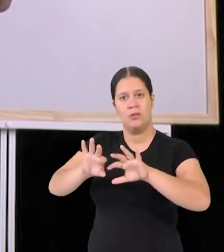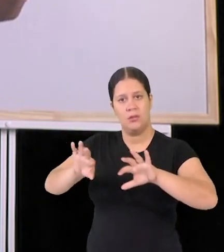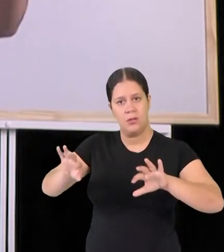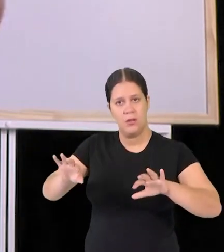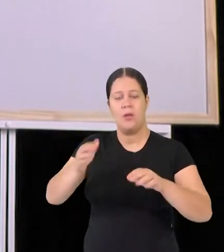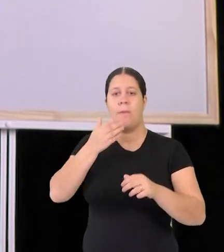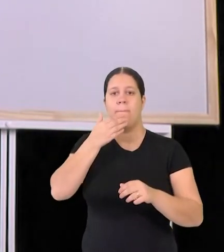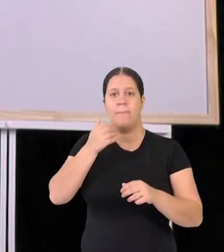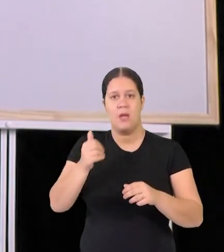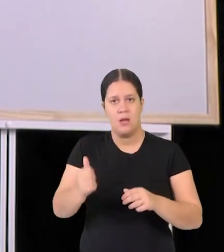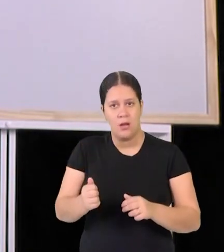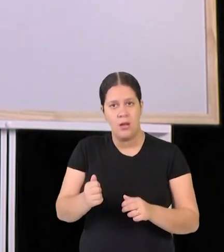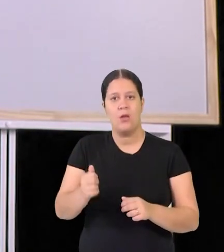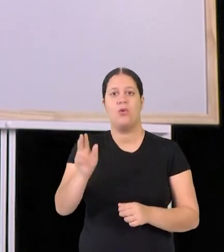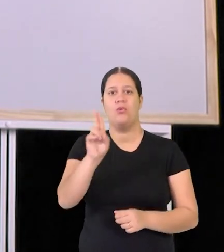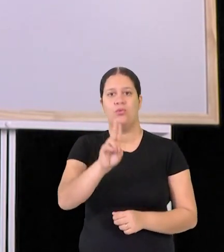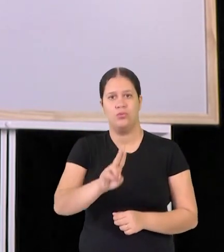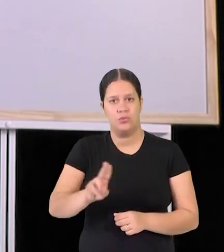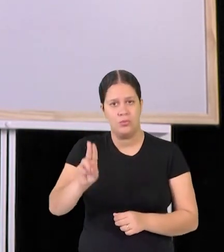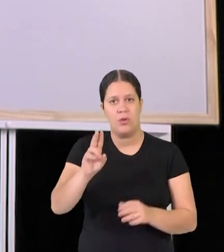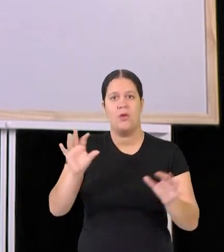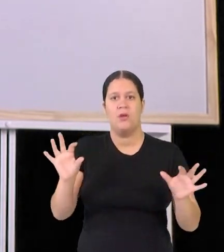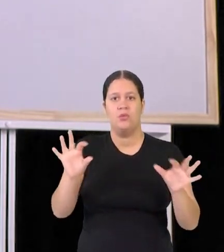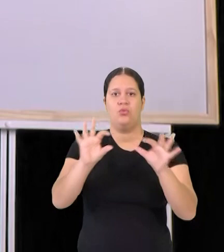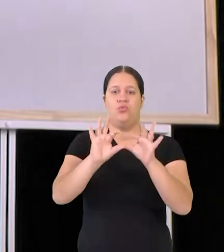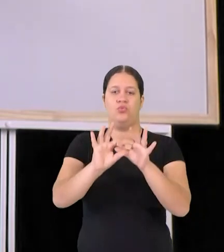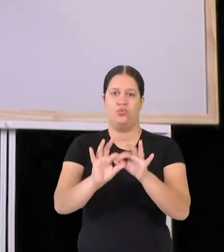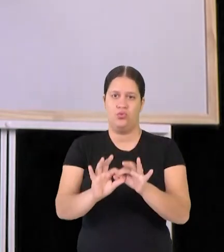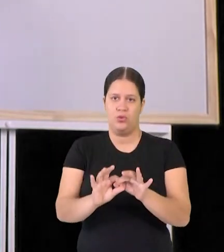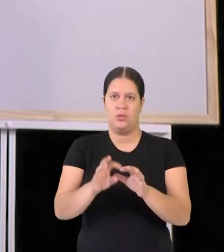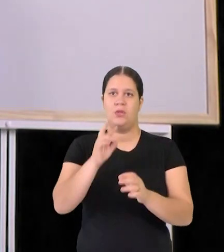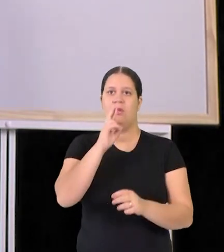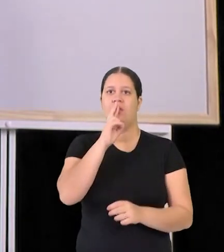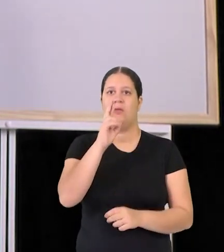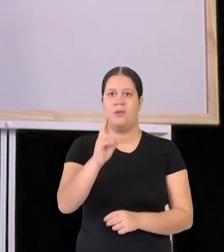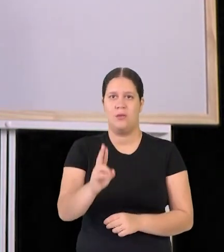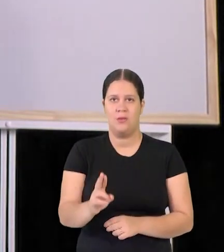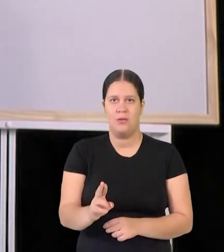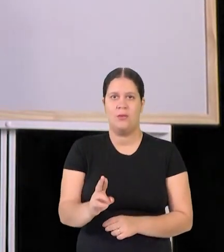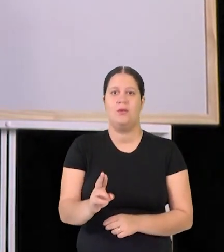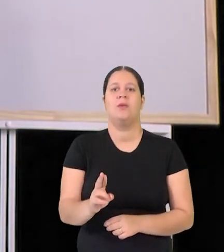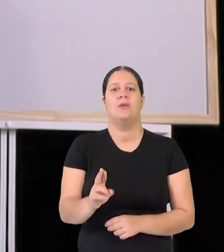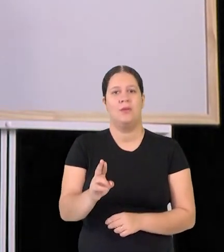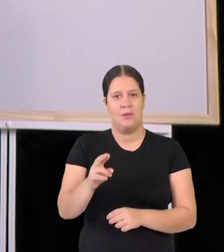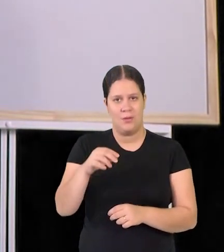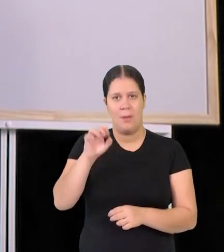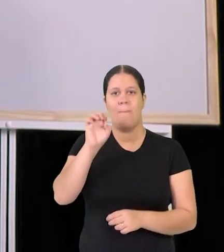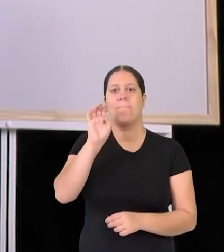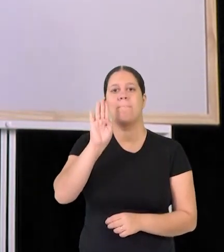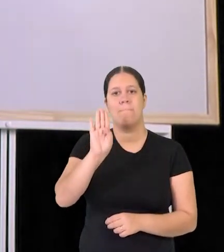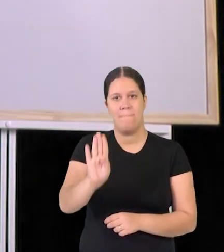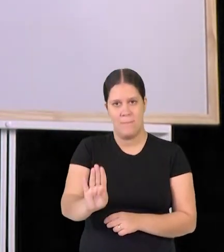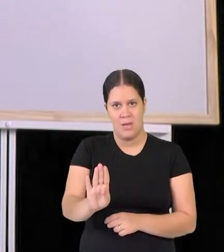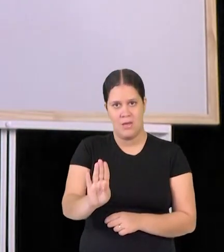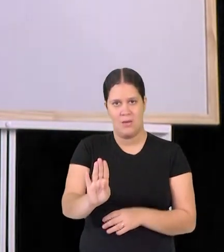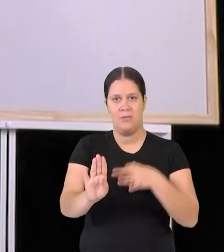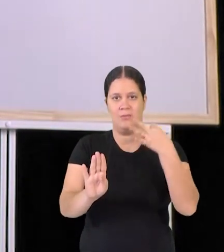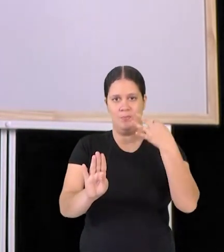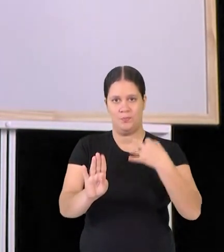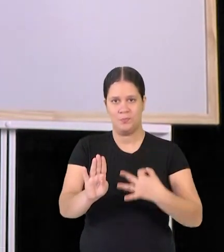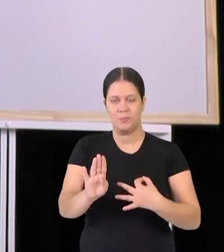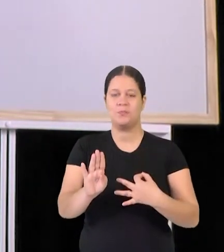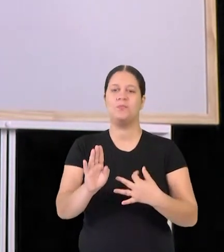casa. Então é melhor utilizar o quê? Interligados. Beleza? Resposta, a letra E é falsa, né? A resposta é a letra